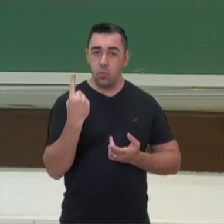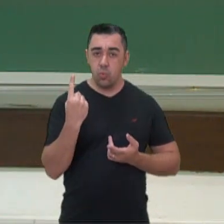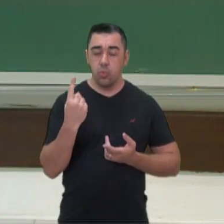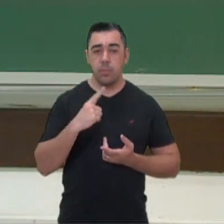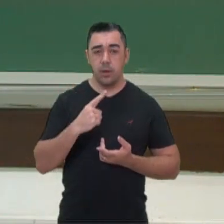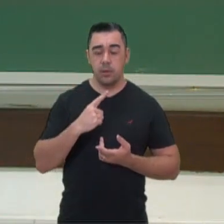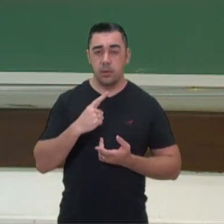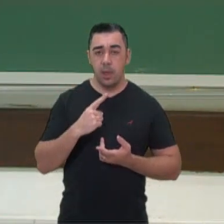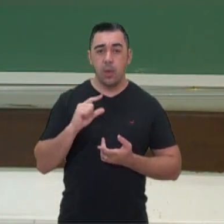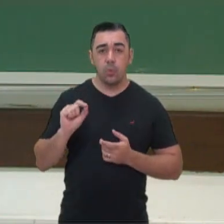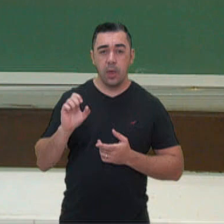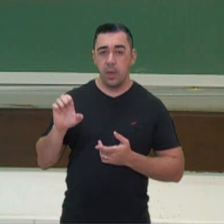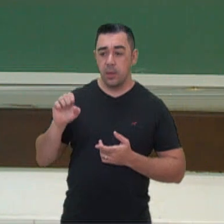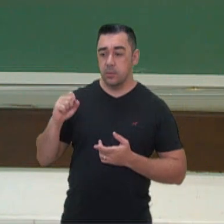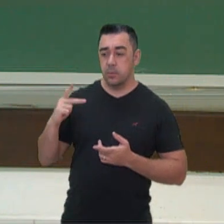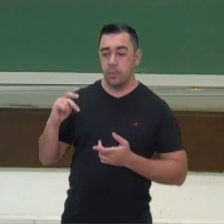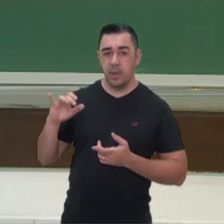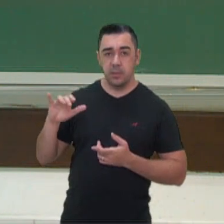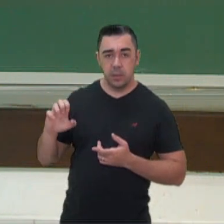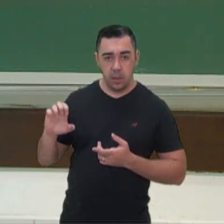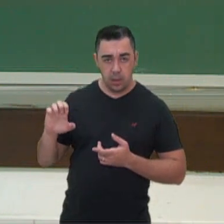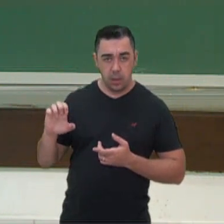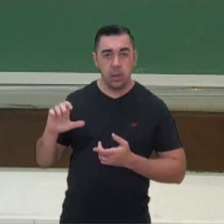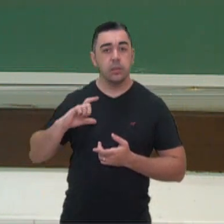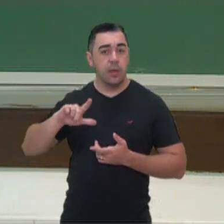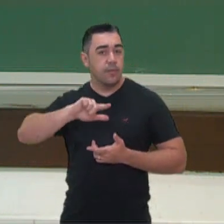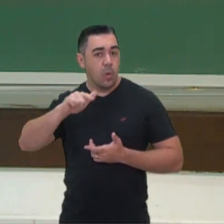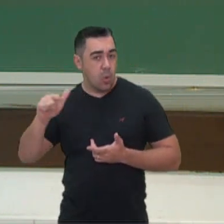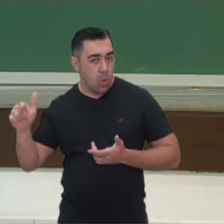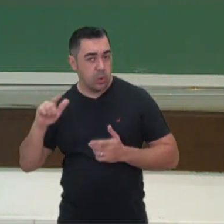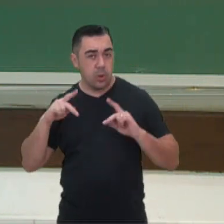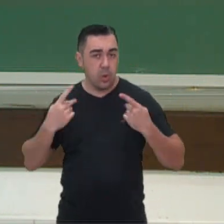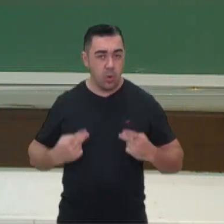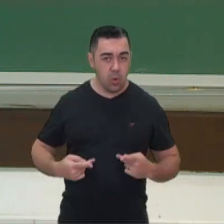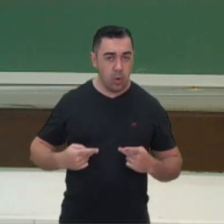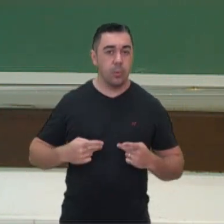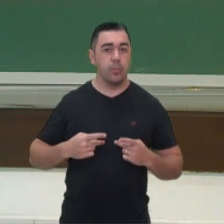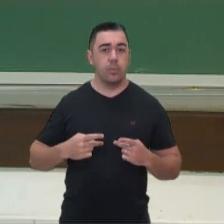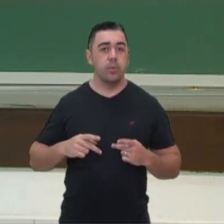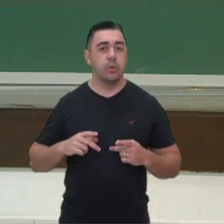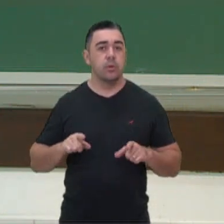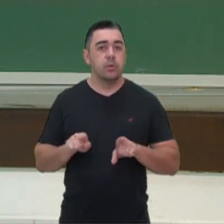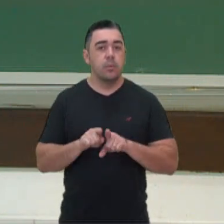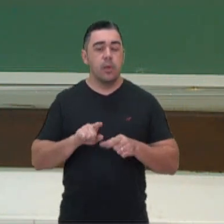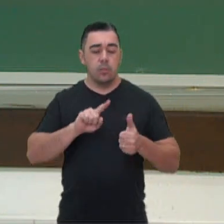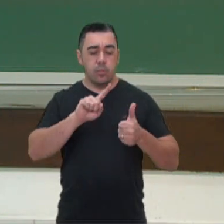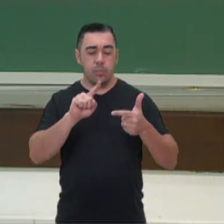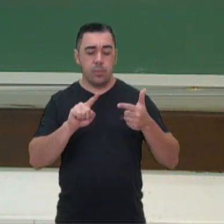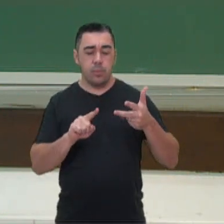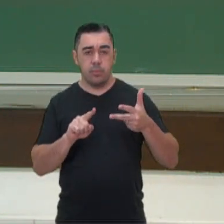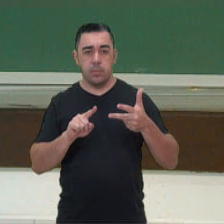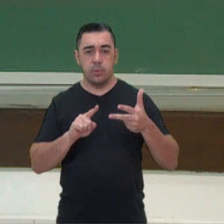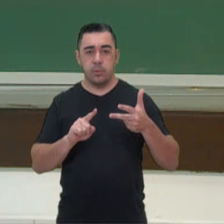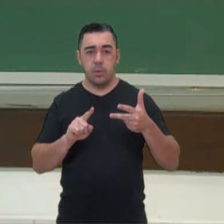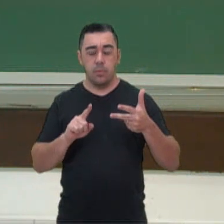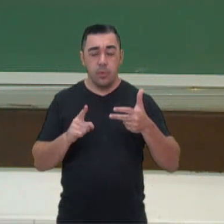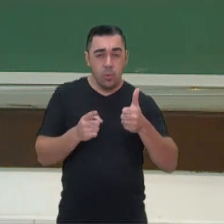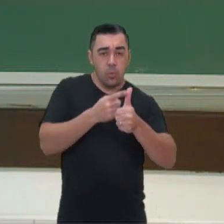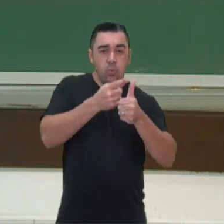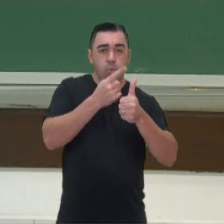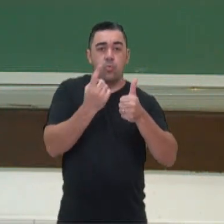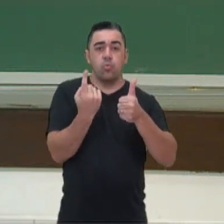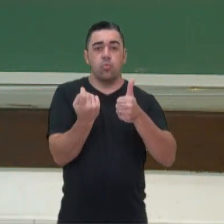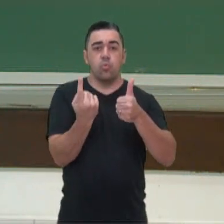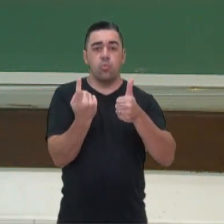Existiram outras espécies que já desapareceram, por exemplo, Homo erectus, Neandertal, mas o Homo sapiens foi